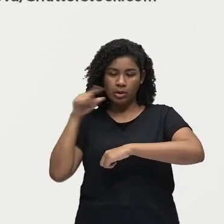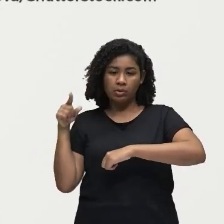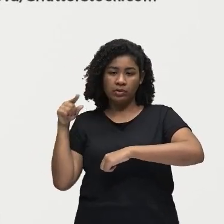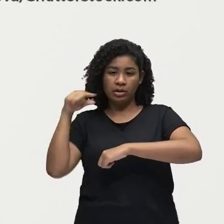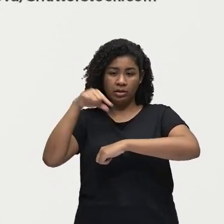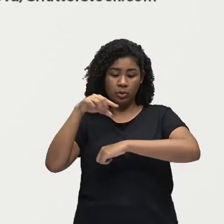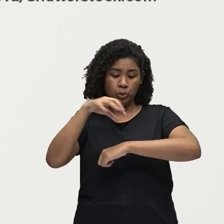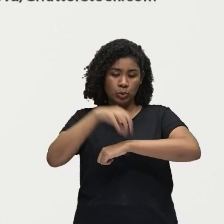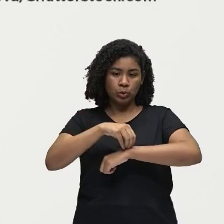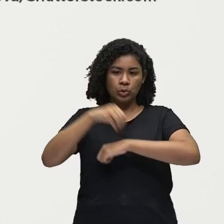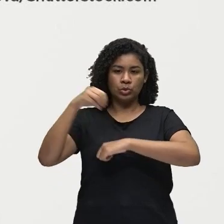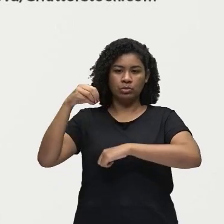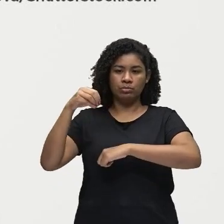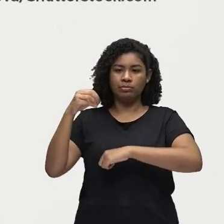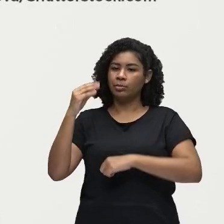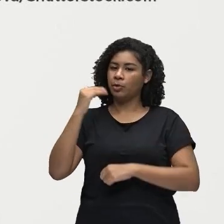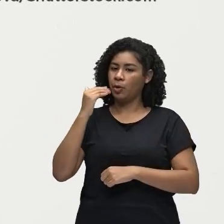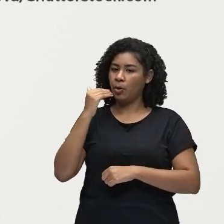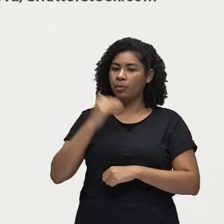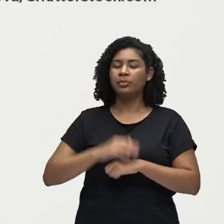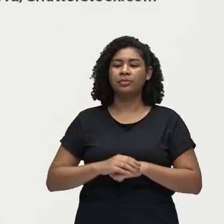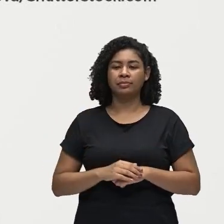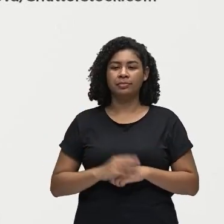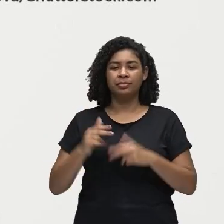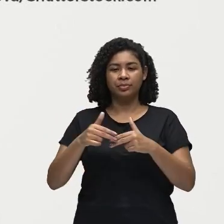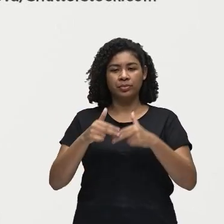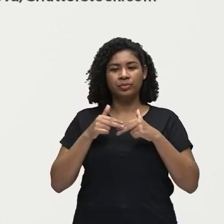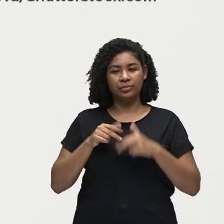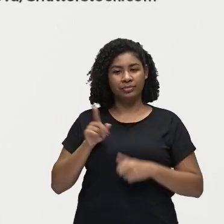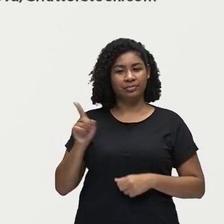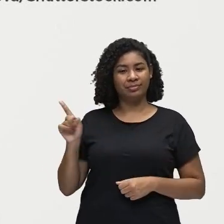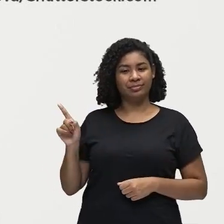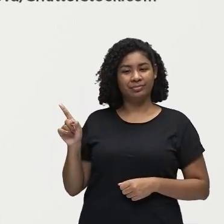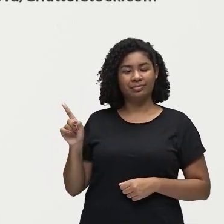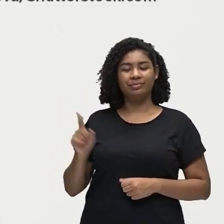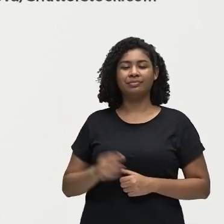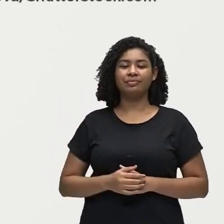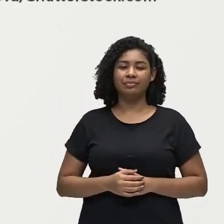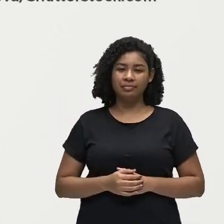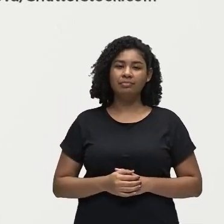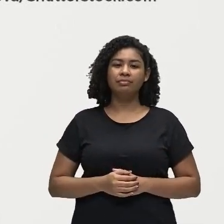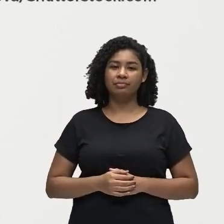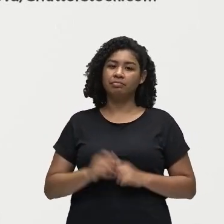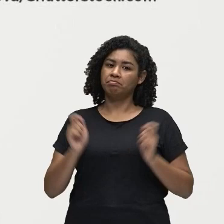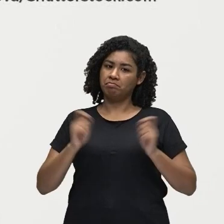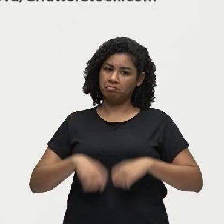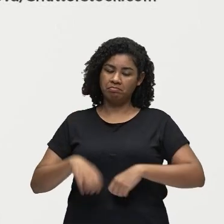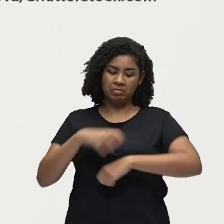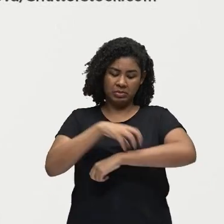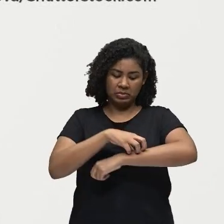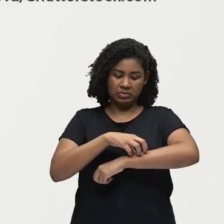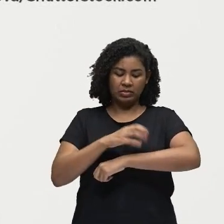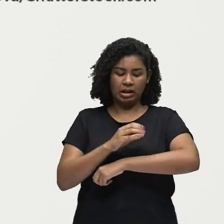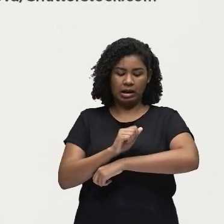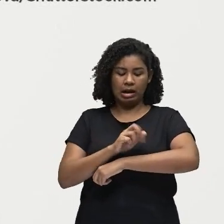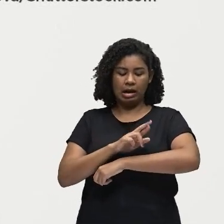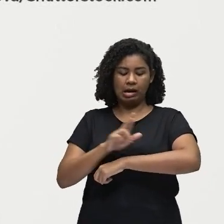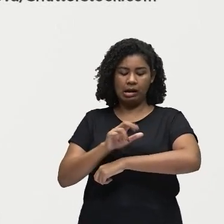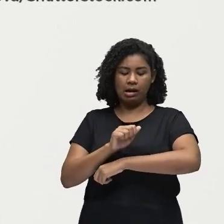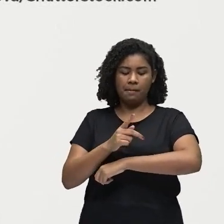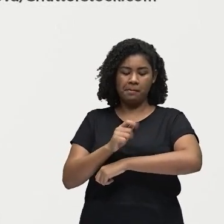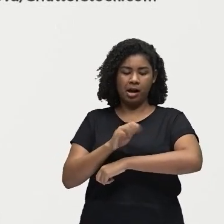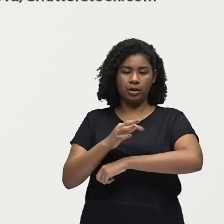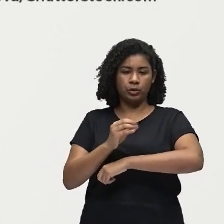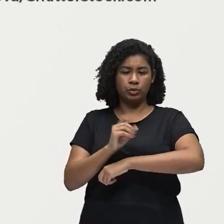animal, porque tira esses parasitas aí desse animal que podia prejudicá-lo. Então, é um tipo